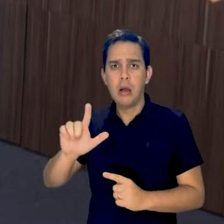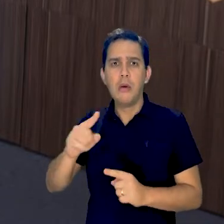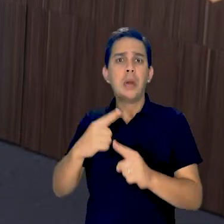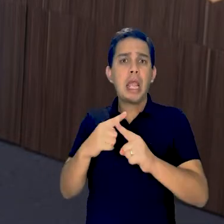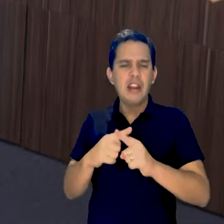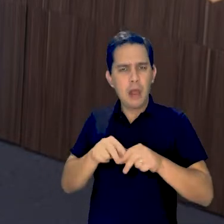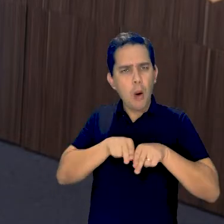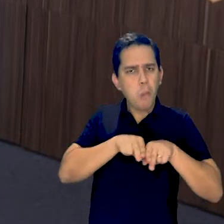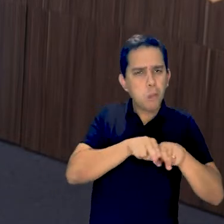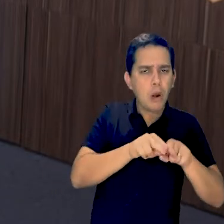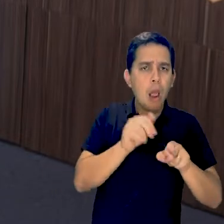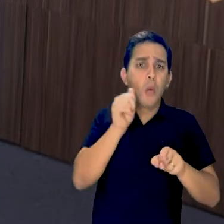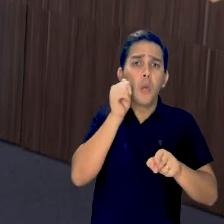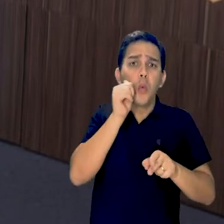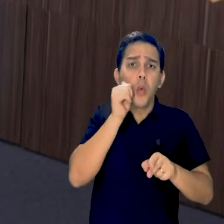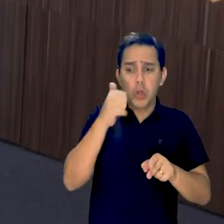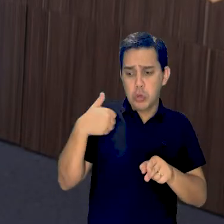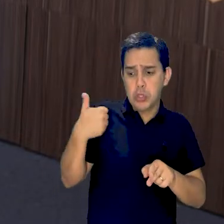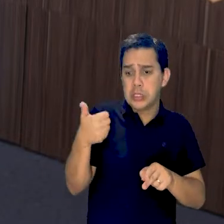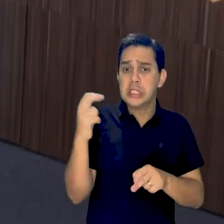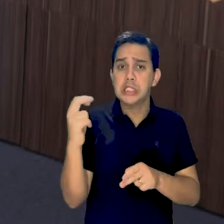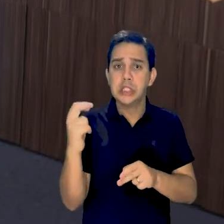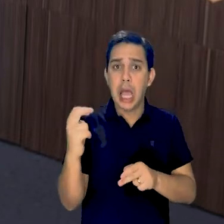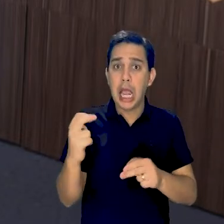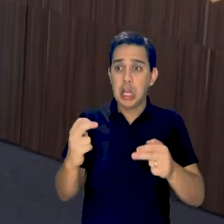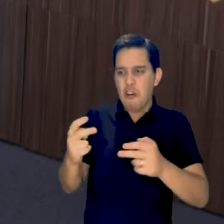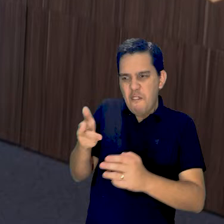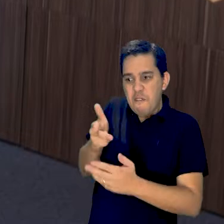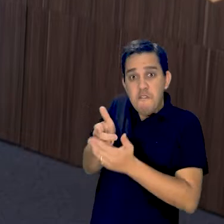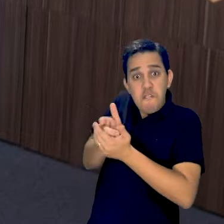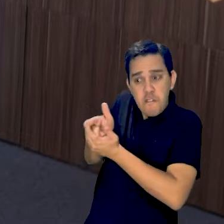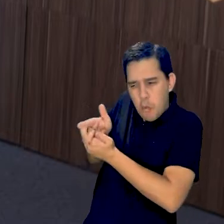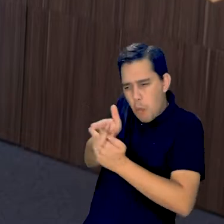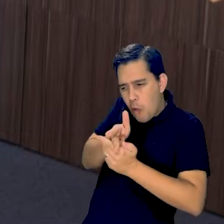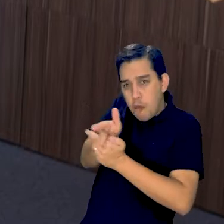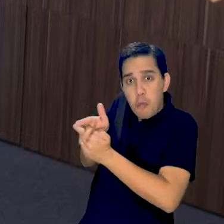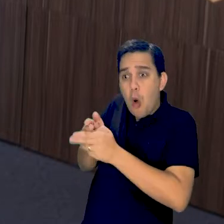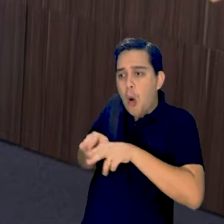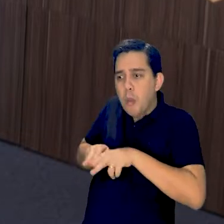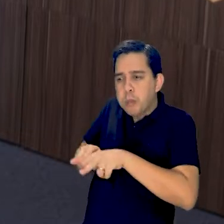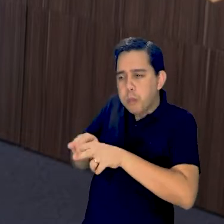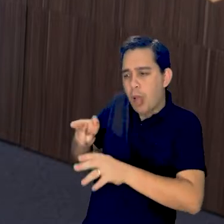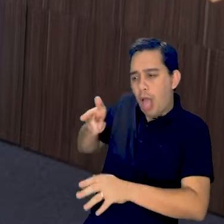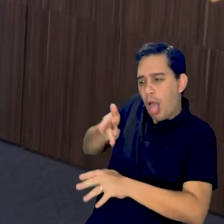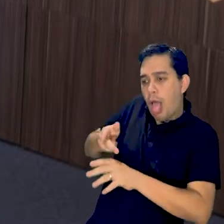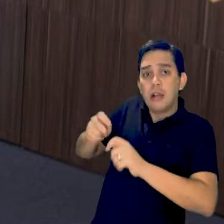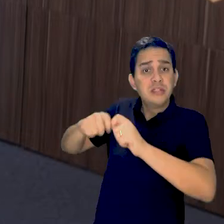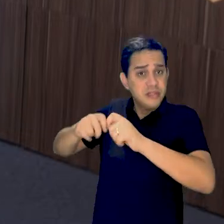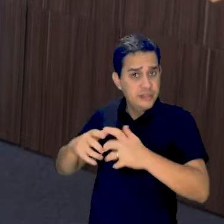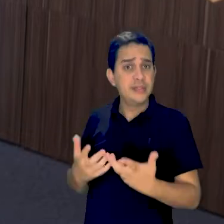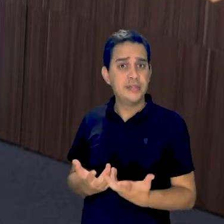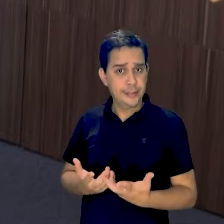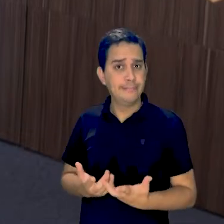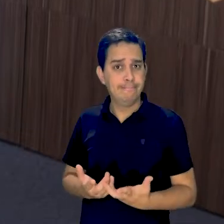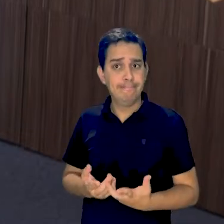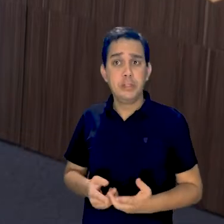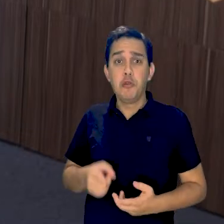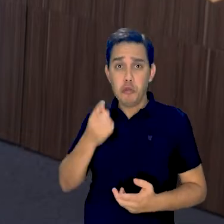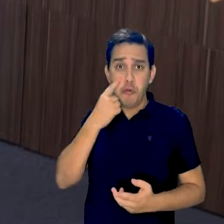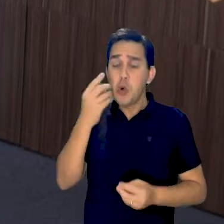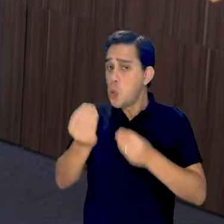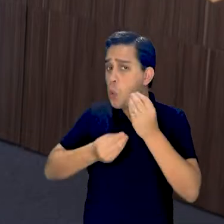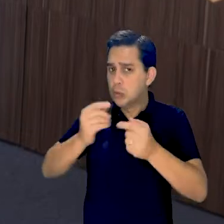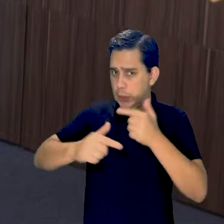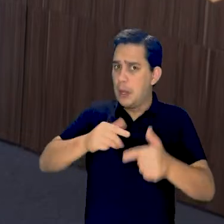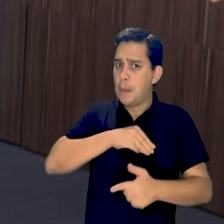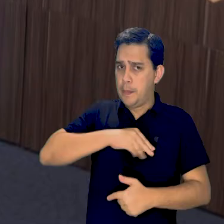anos. Segundo a denúncia, o vereador teria utilizado o próprio celular para filmar a vítima. Entenda o caso no quadro Conheça a